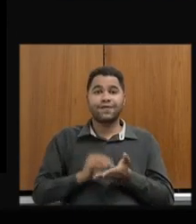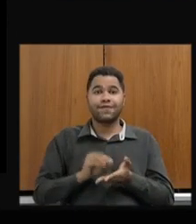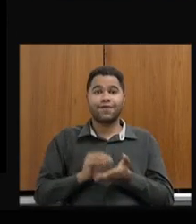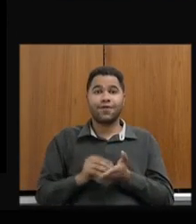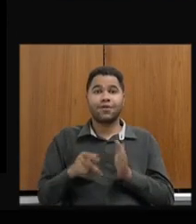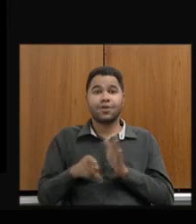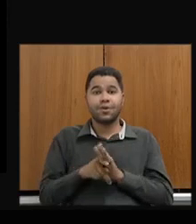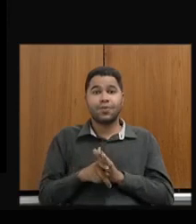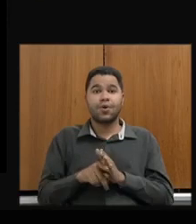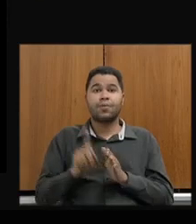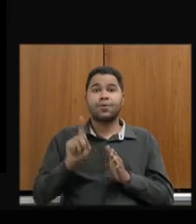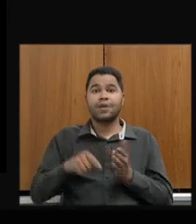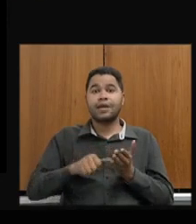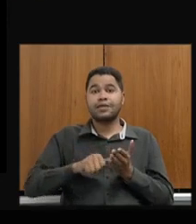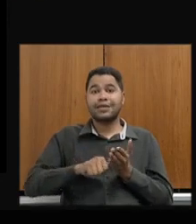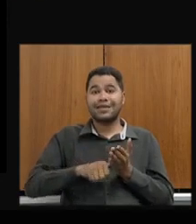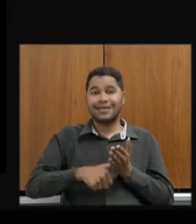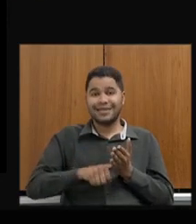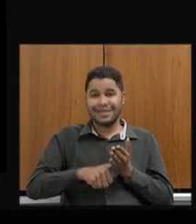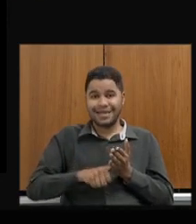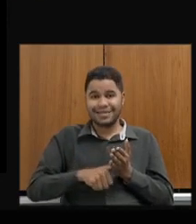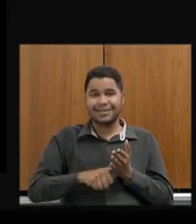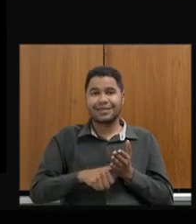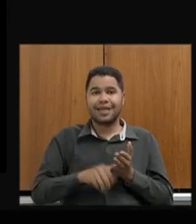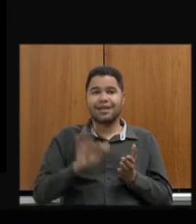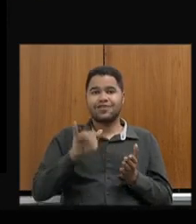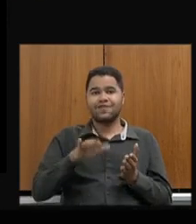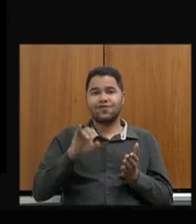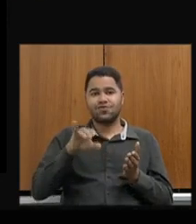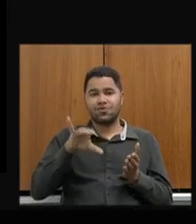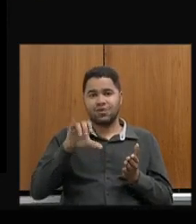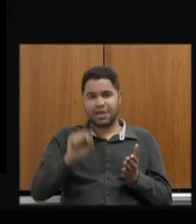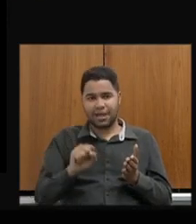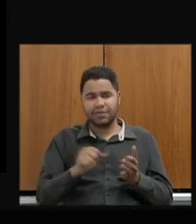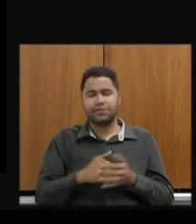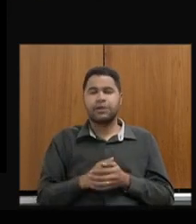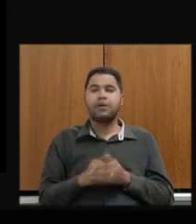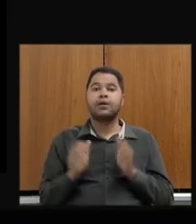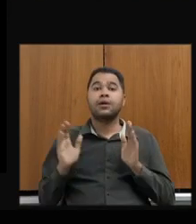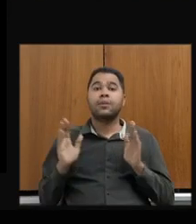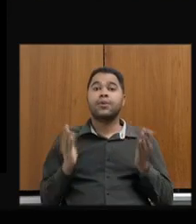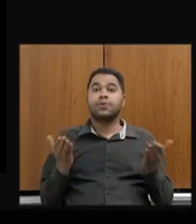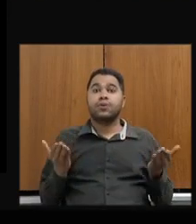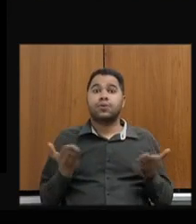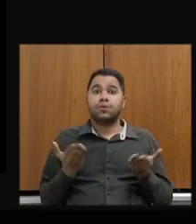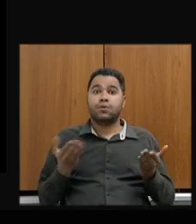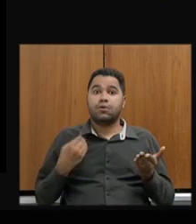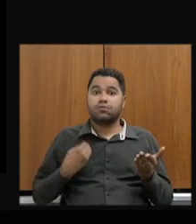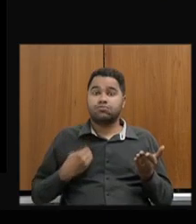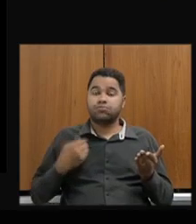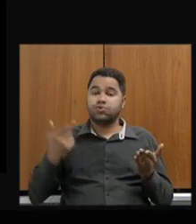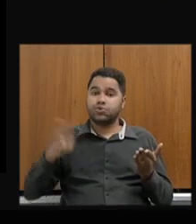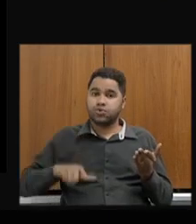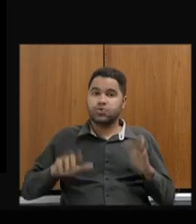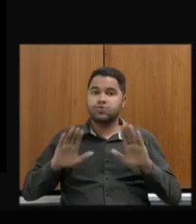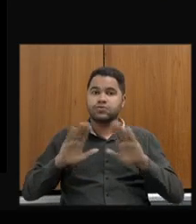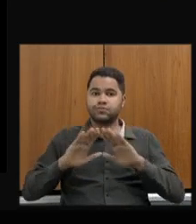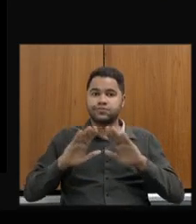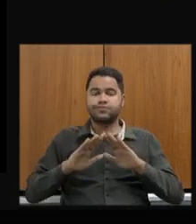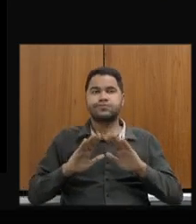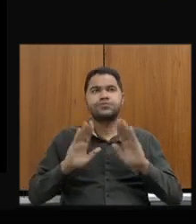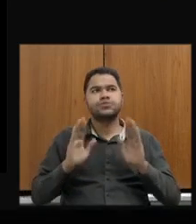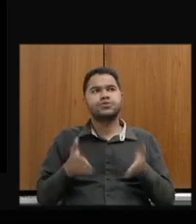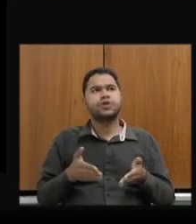emissão das identidades funcionais e nesse período nesse período agora que nós estamos aqui parte com nova mesa da Assembleia